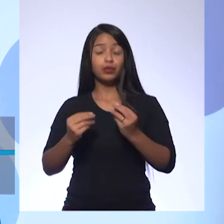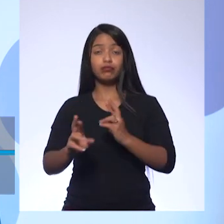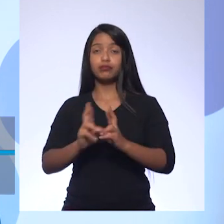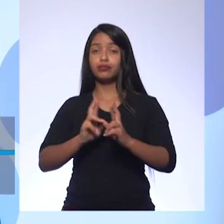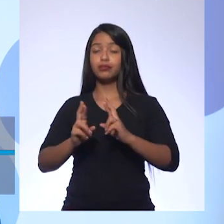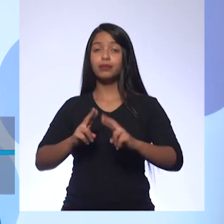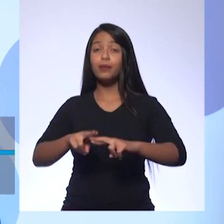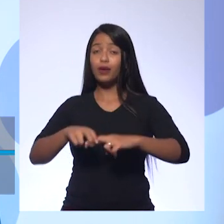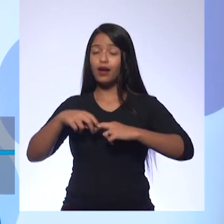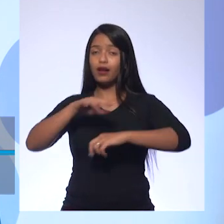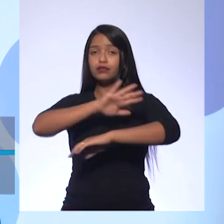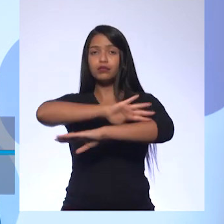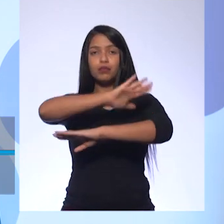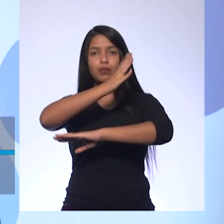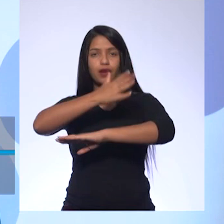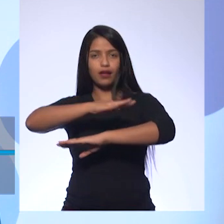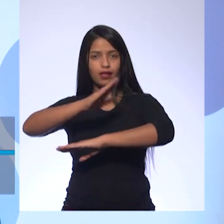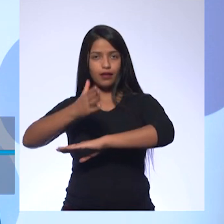muitas vezes,